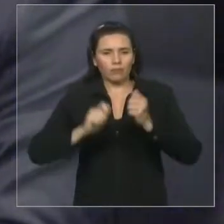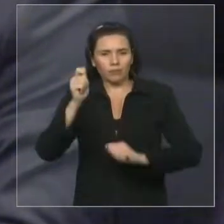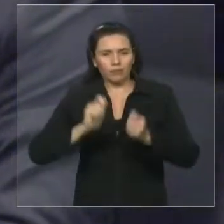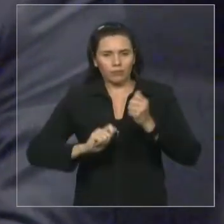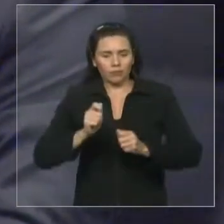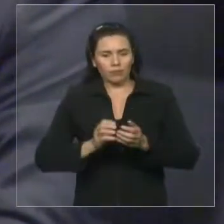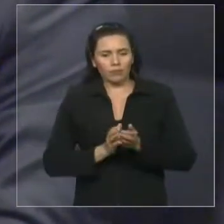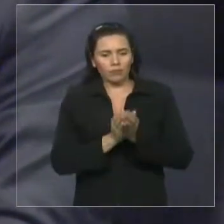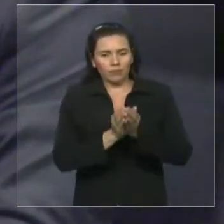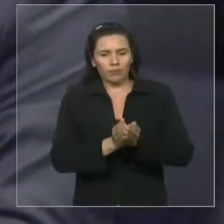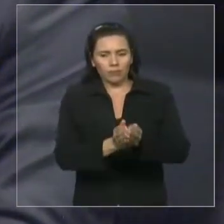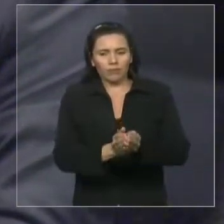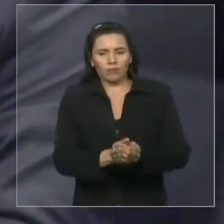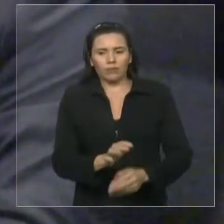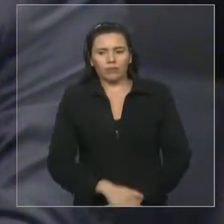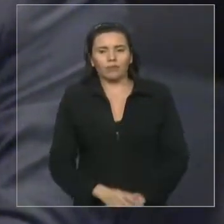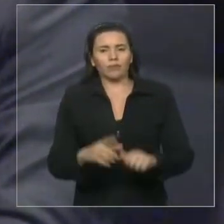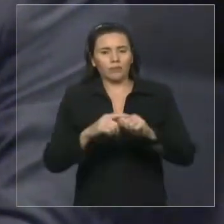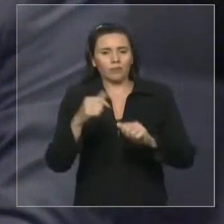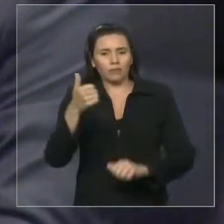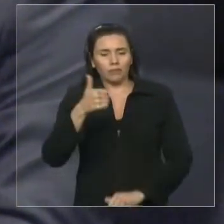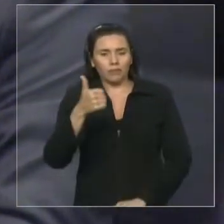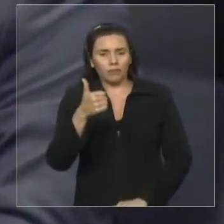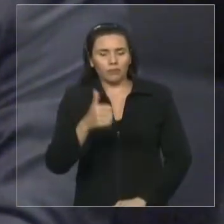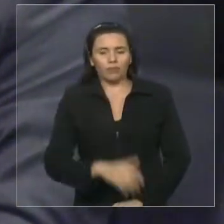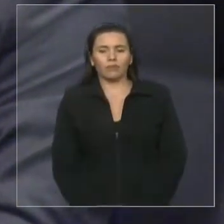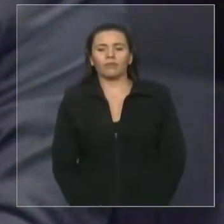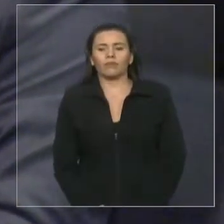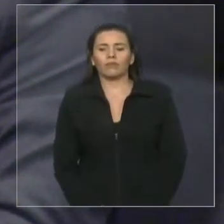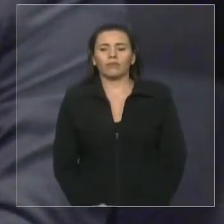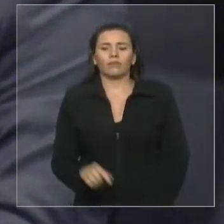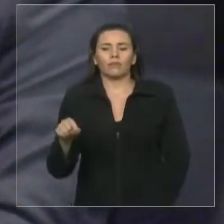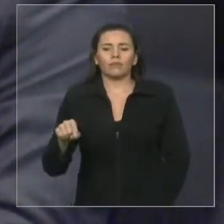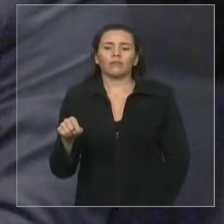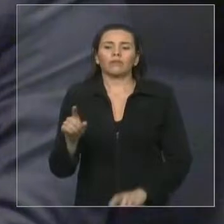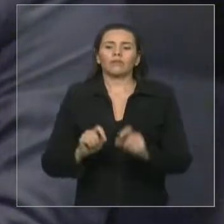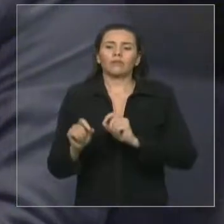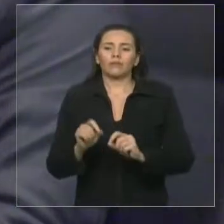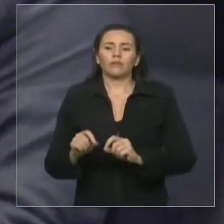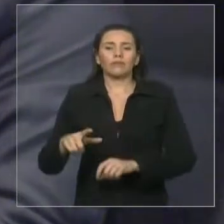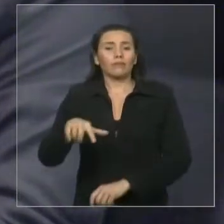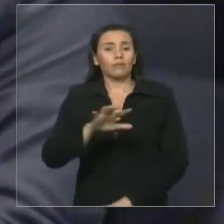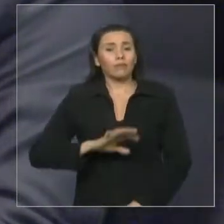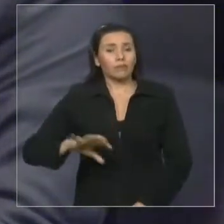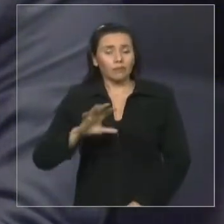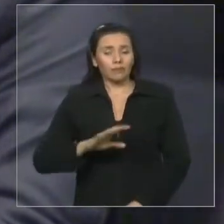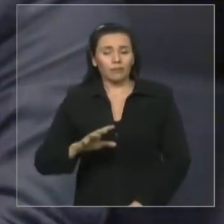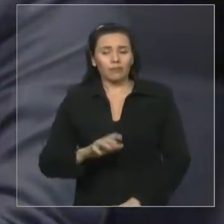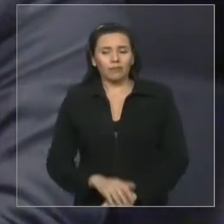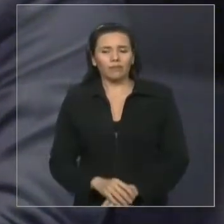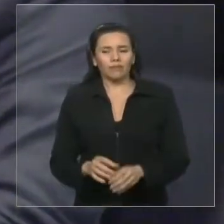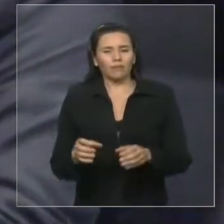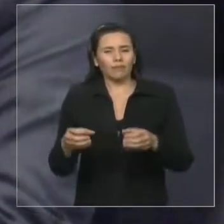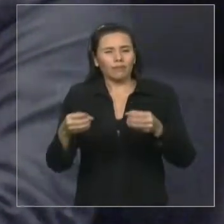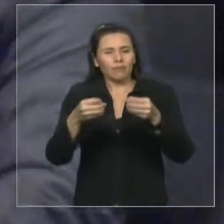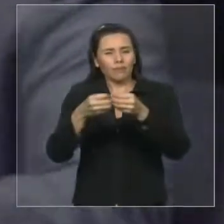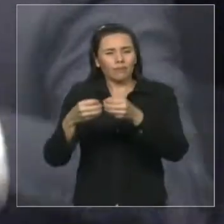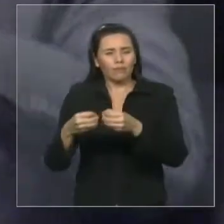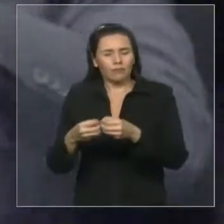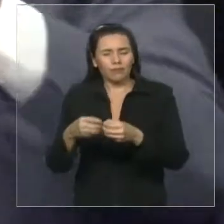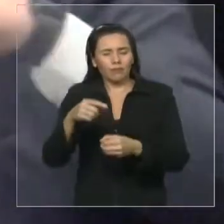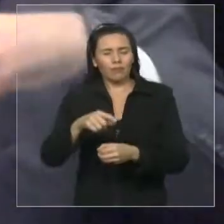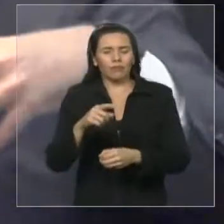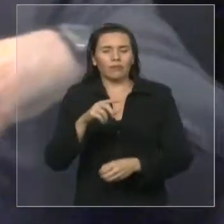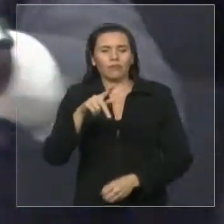1º. O complexo industrial e portuário do Maranhão será composto de áreas adjacentes do porto do